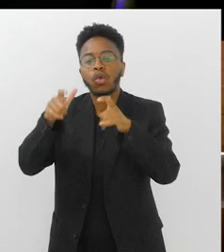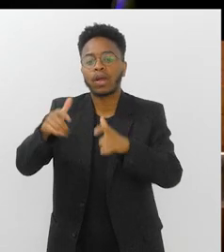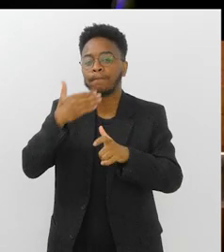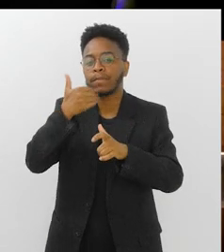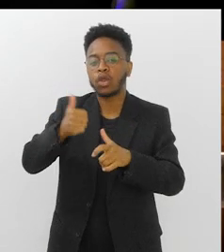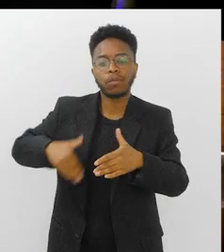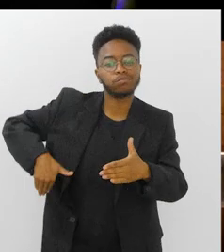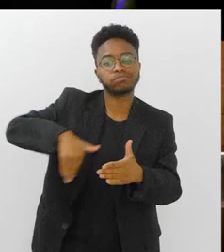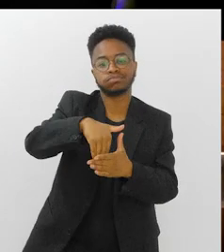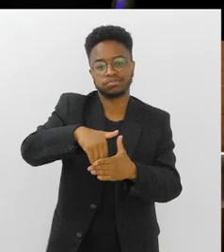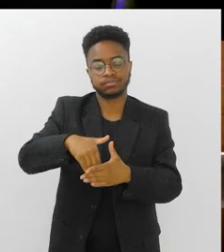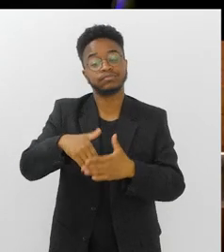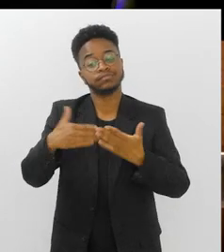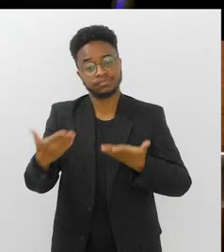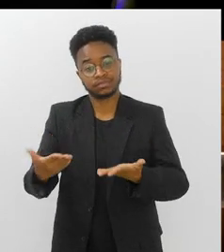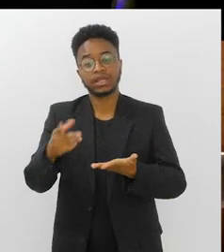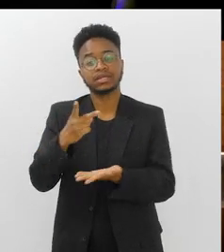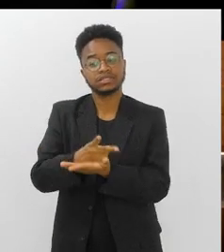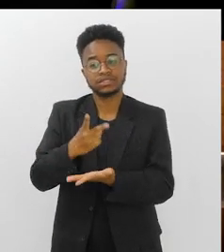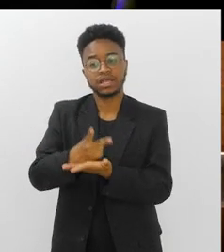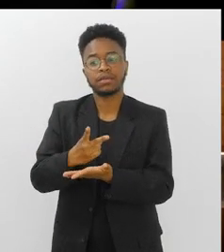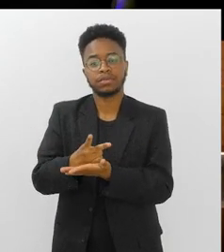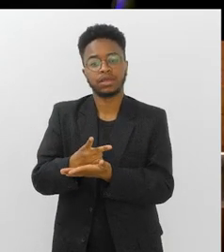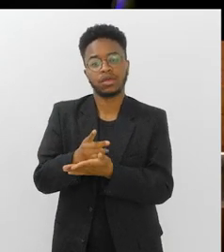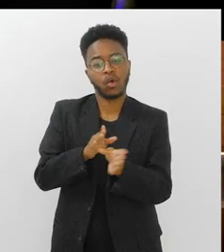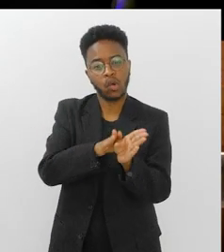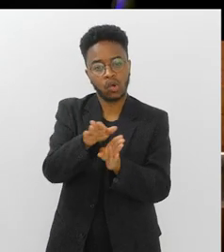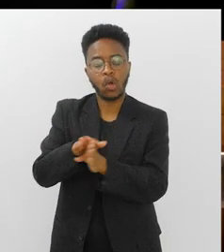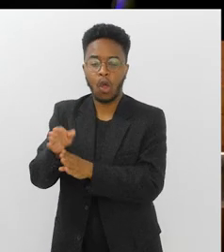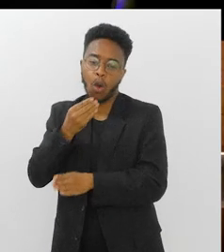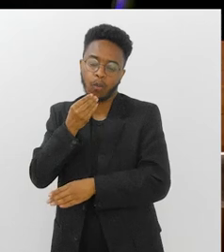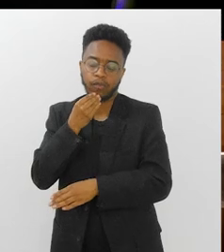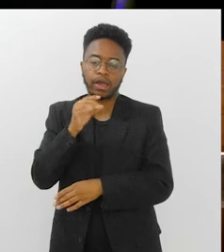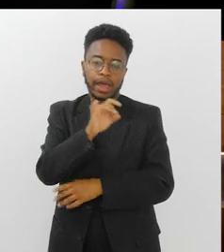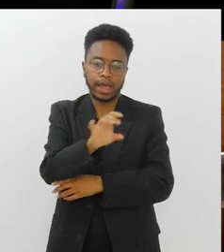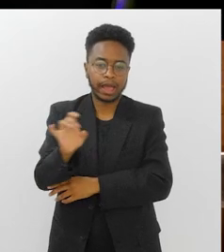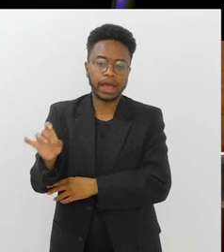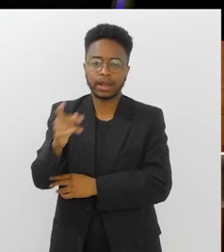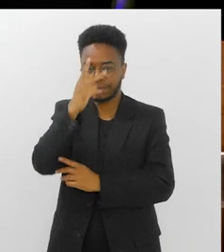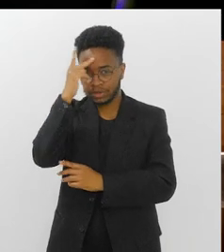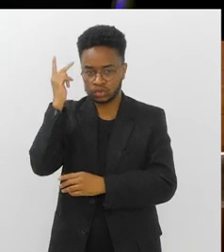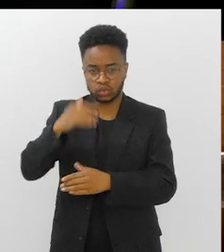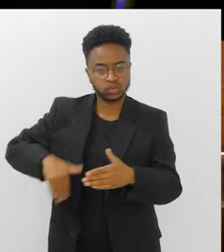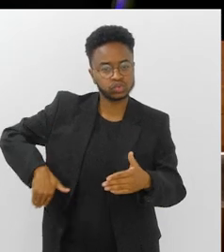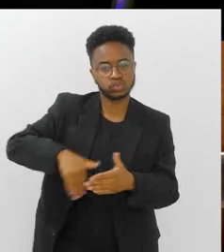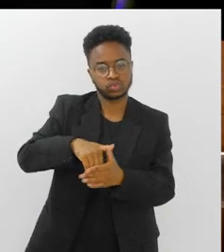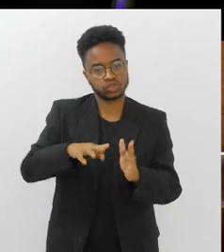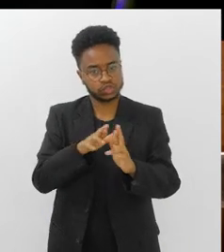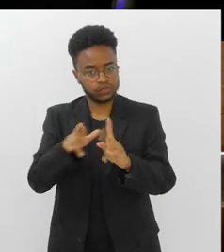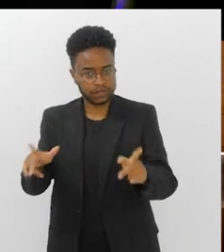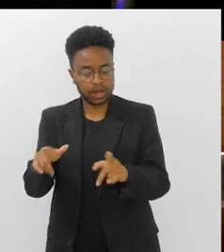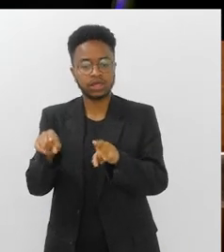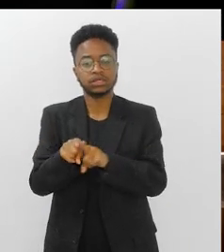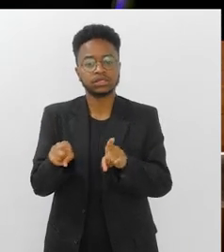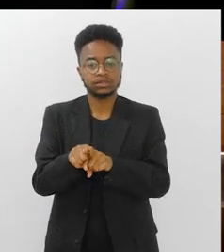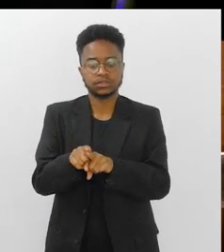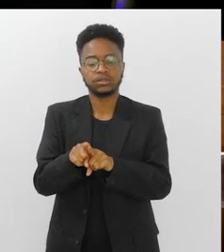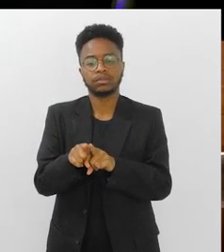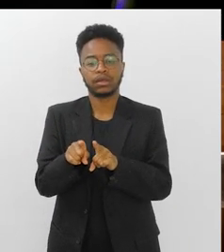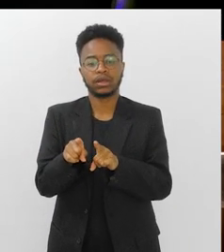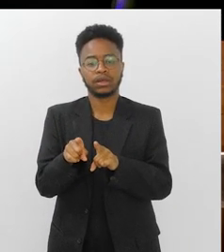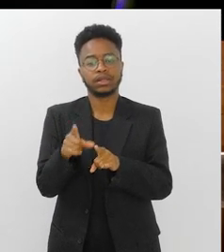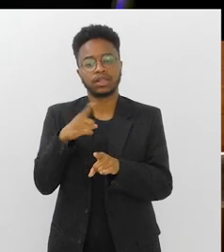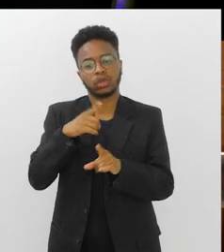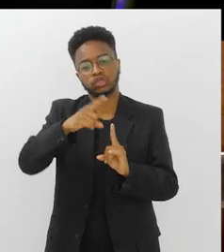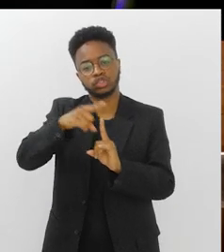chute mais cruzado né então é sempre essa Claro cada cada atacante tem tem um estilo de chute um estilo de de de